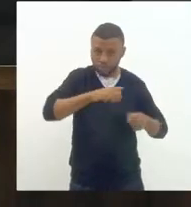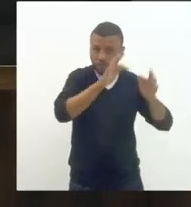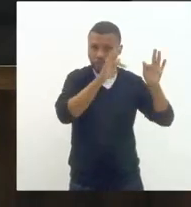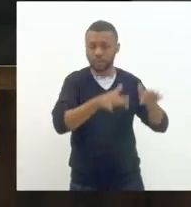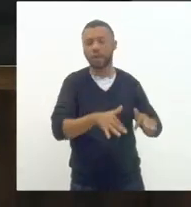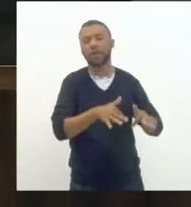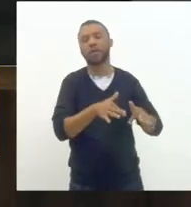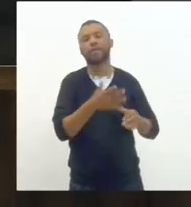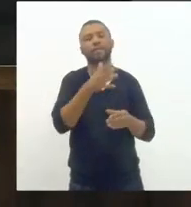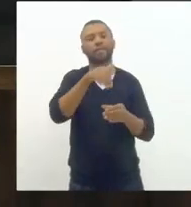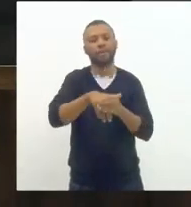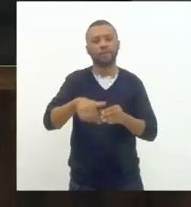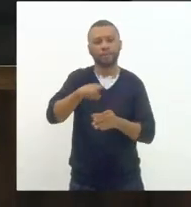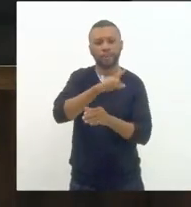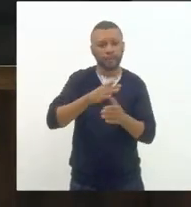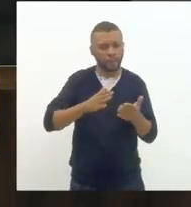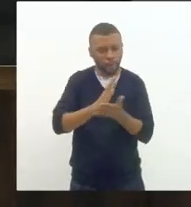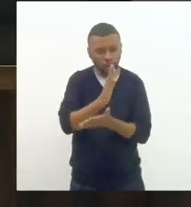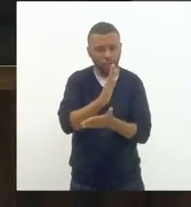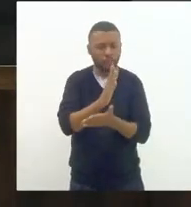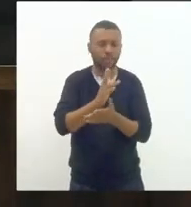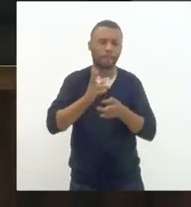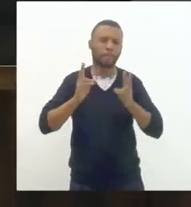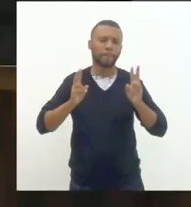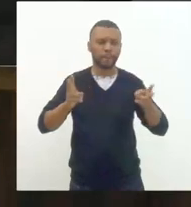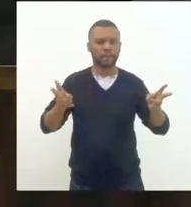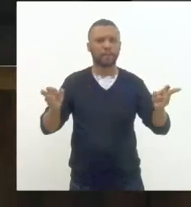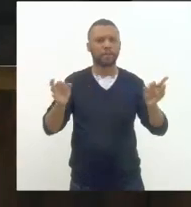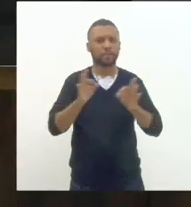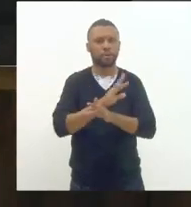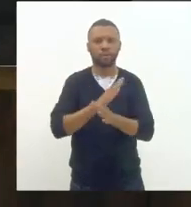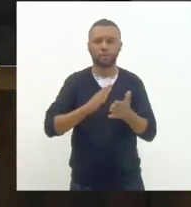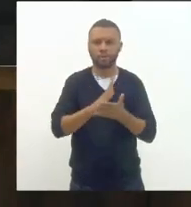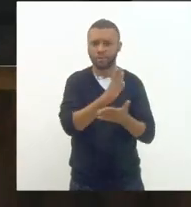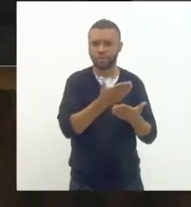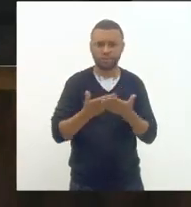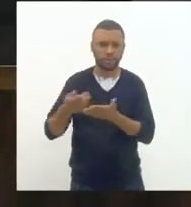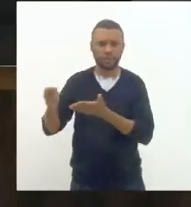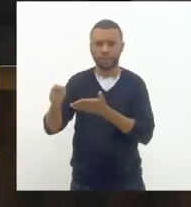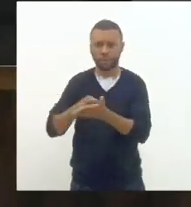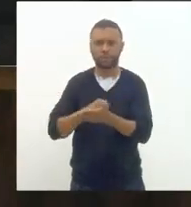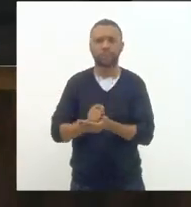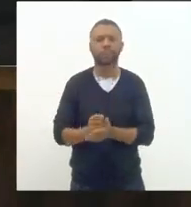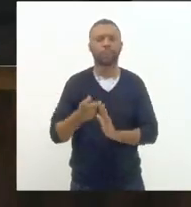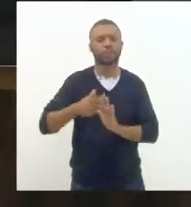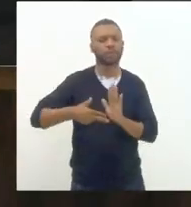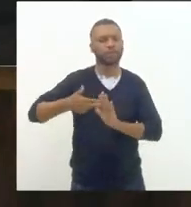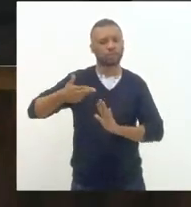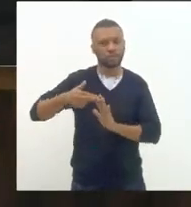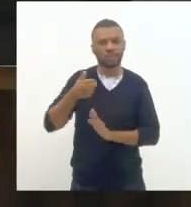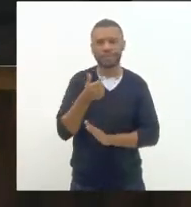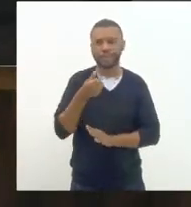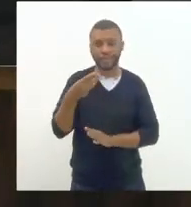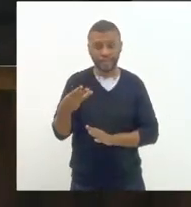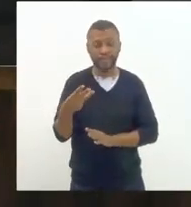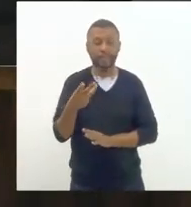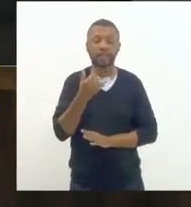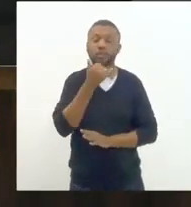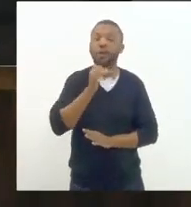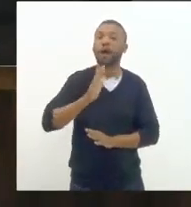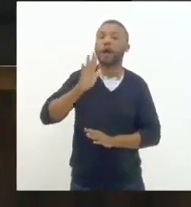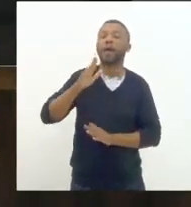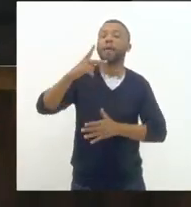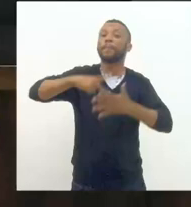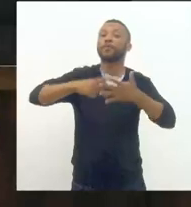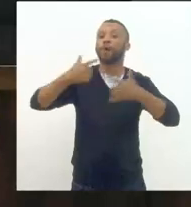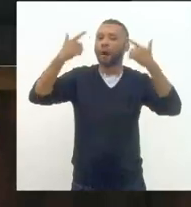encerrada a discussão, em votação, os senhores que aprovam, permaneçam como estão, aprovado, vai à promulgação. Projeto de resolução 1327 de 22, de autoria... Abstenção da bancada